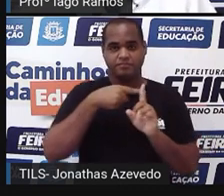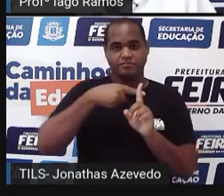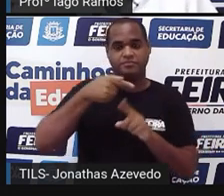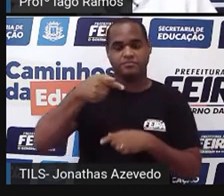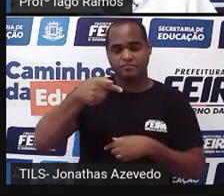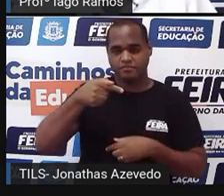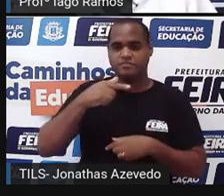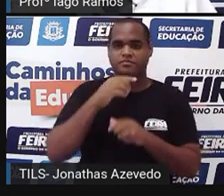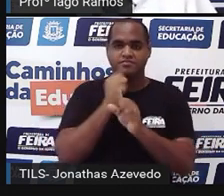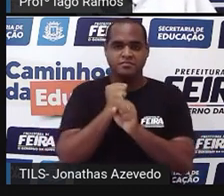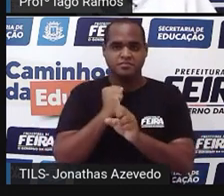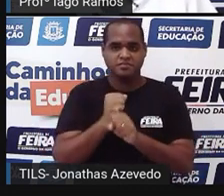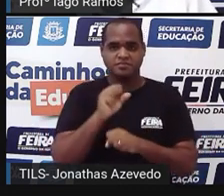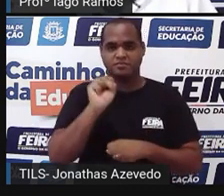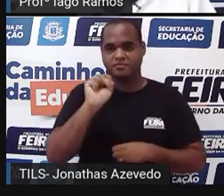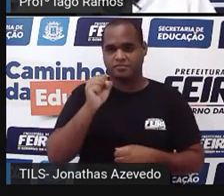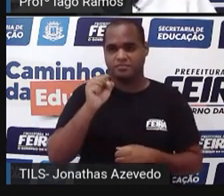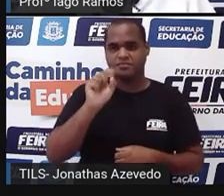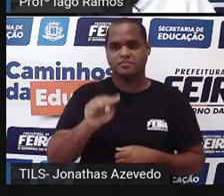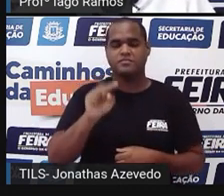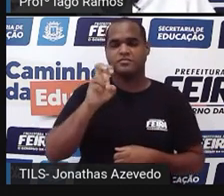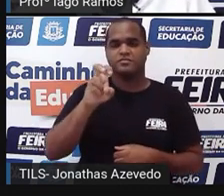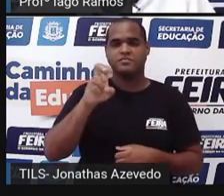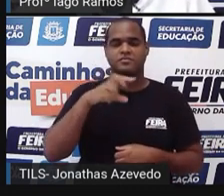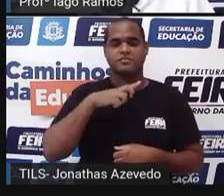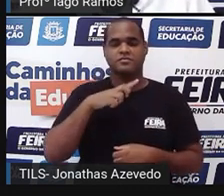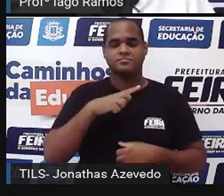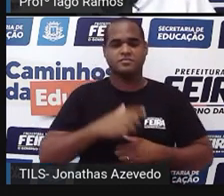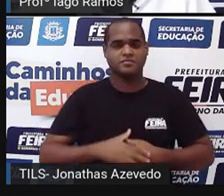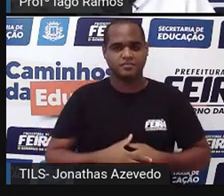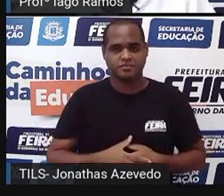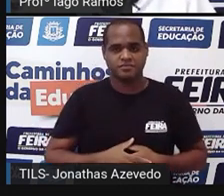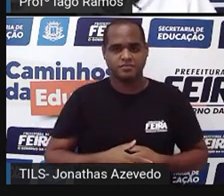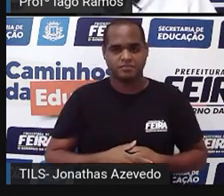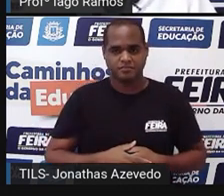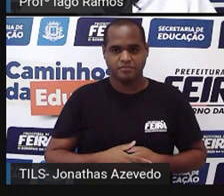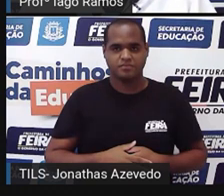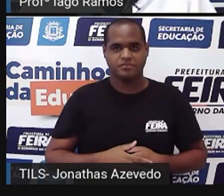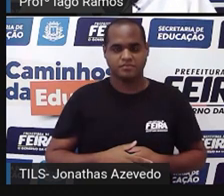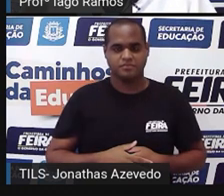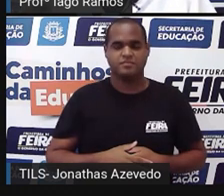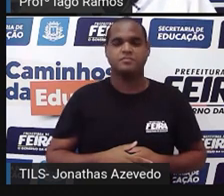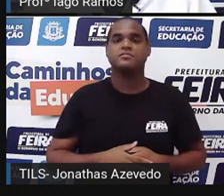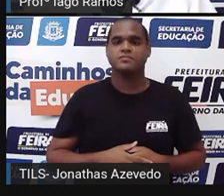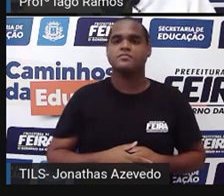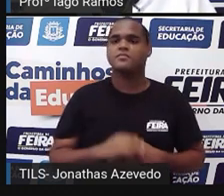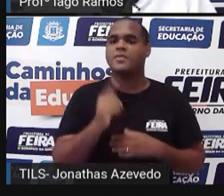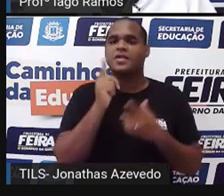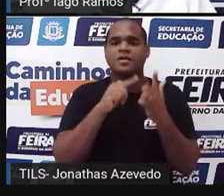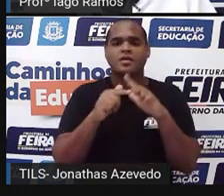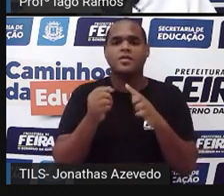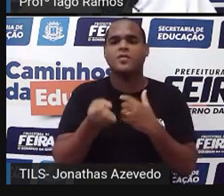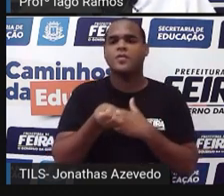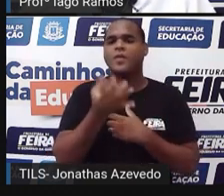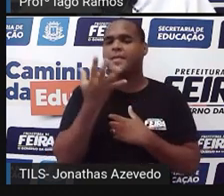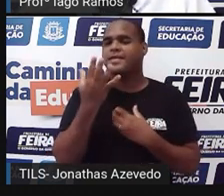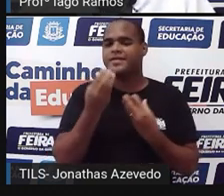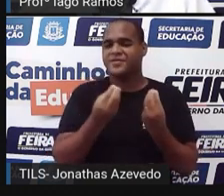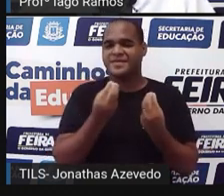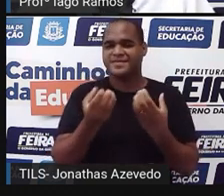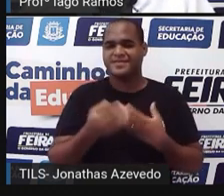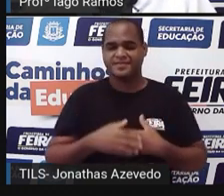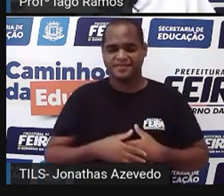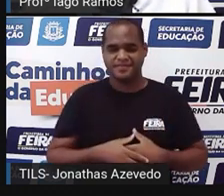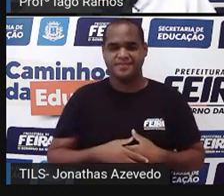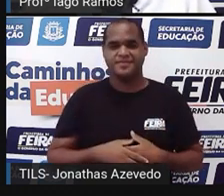sete e soma com 8,5 tá E quanto é que dá isso daí bom